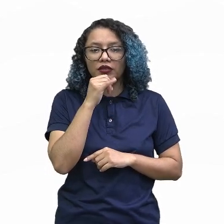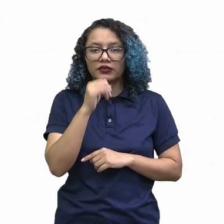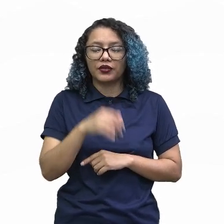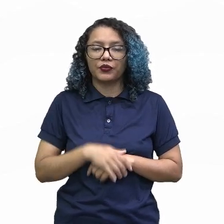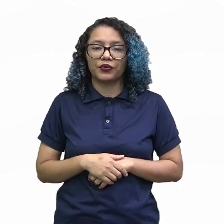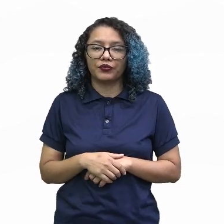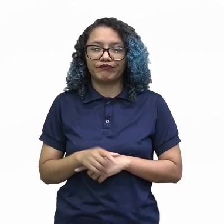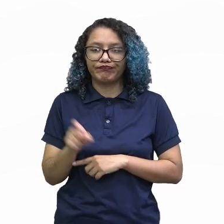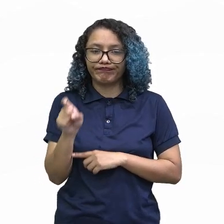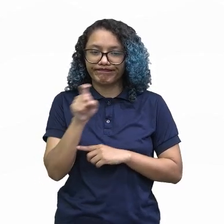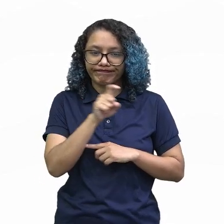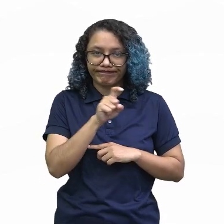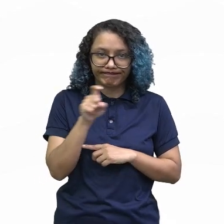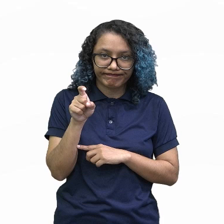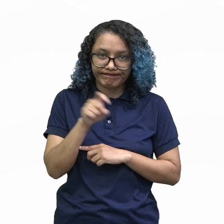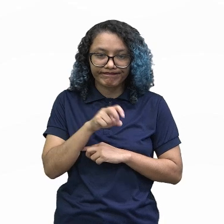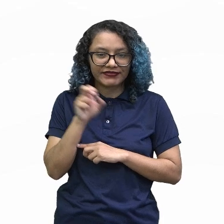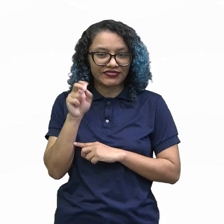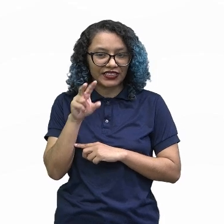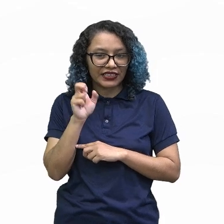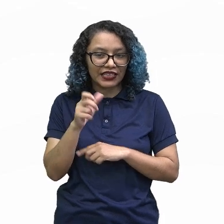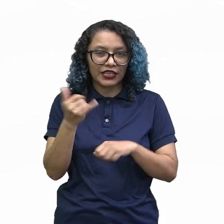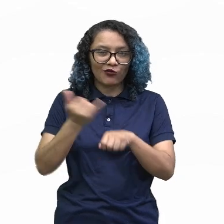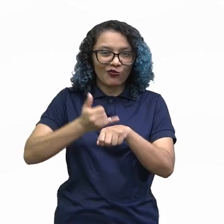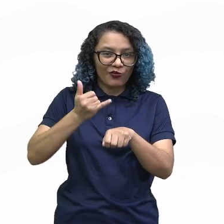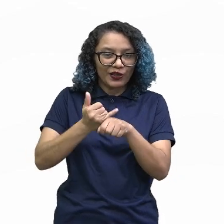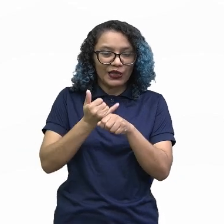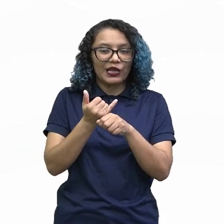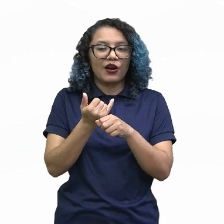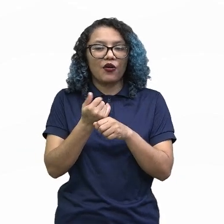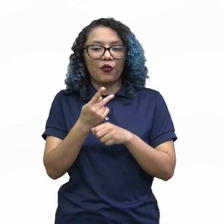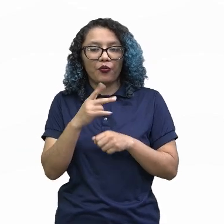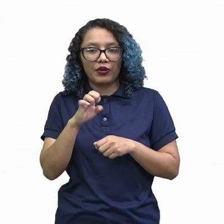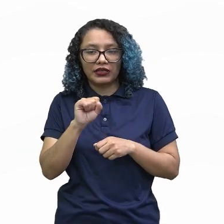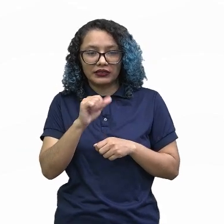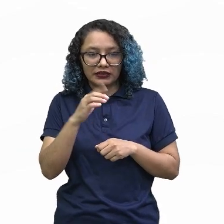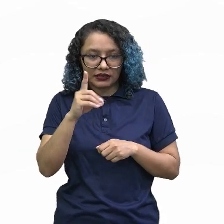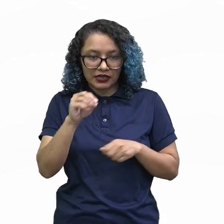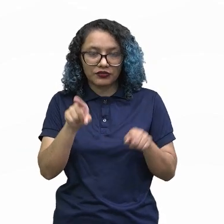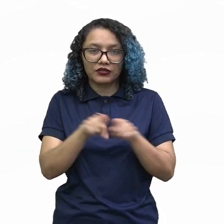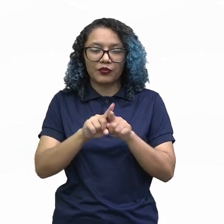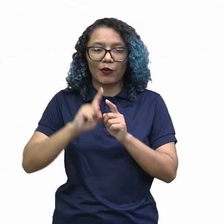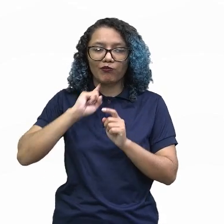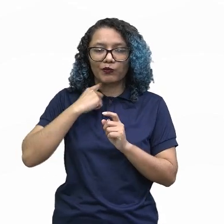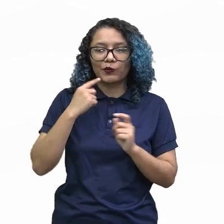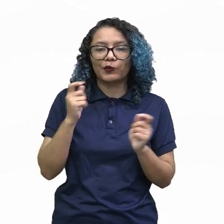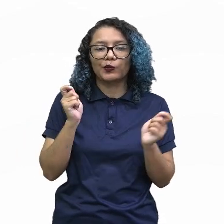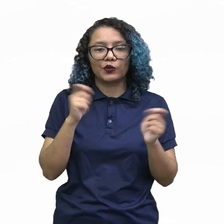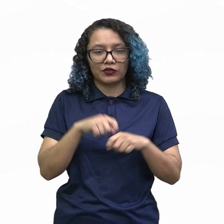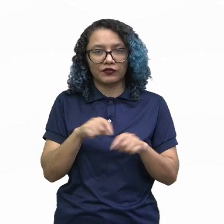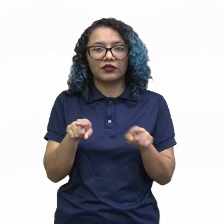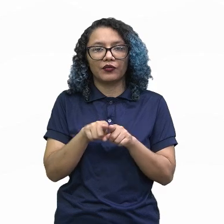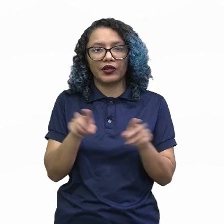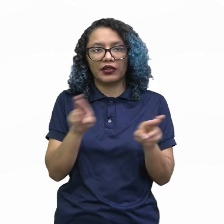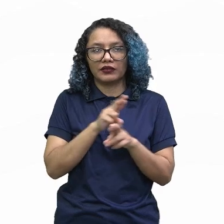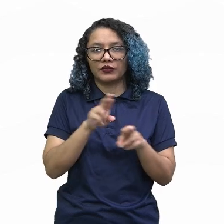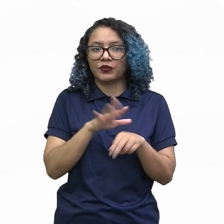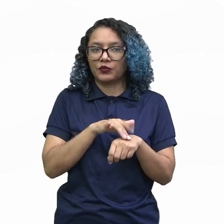de toxinas os pesticidas, metais pesados e poluentes que podem estar ligados a essa